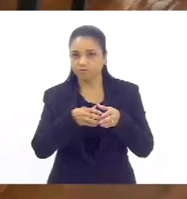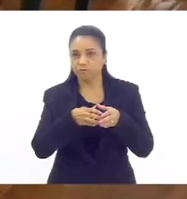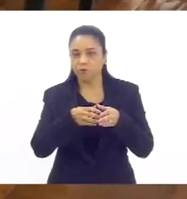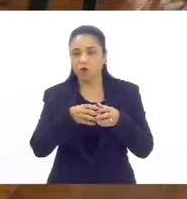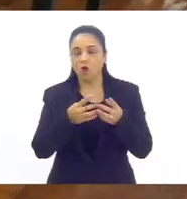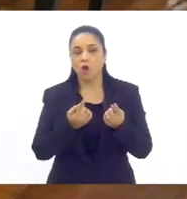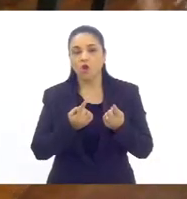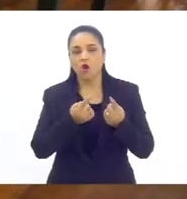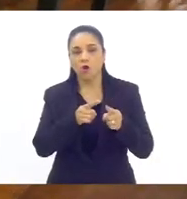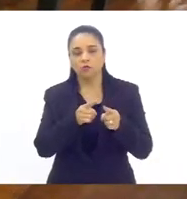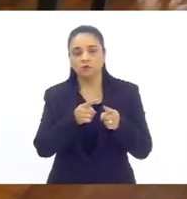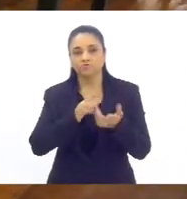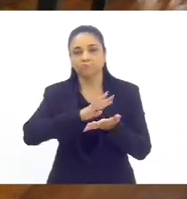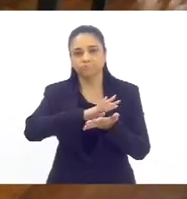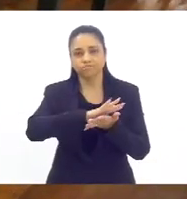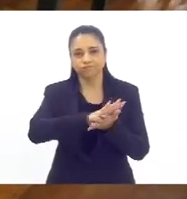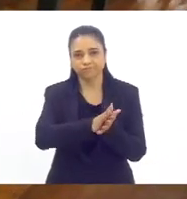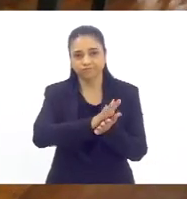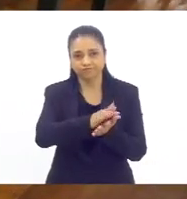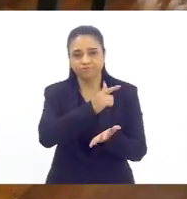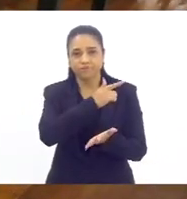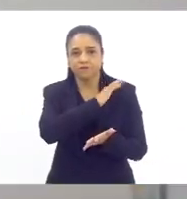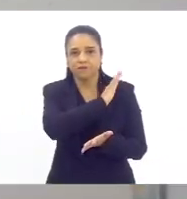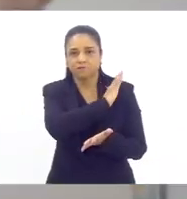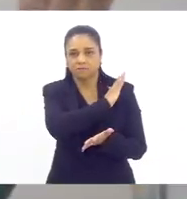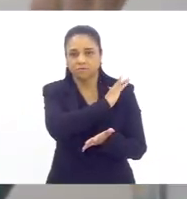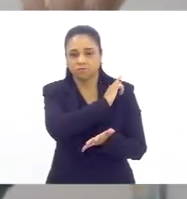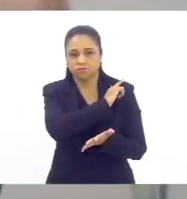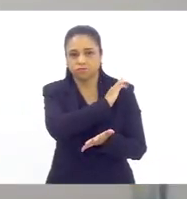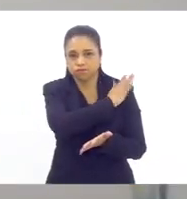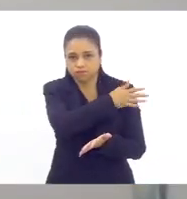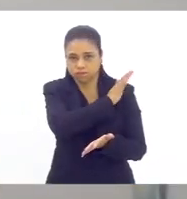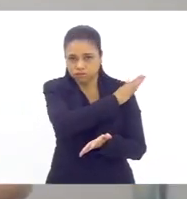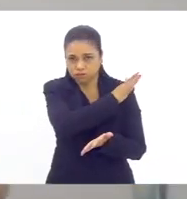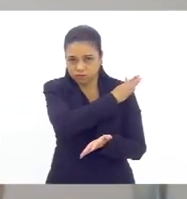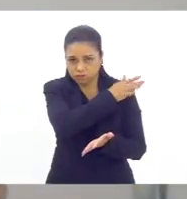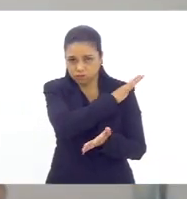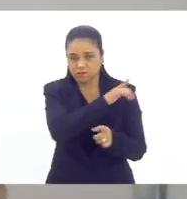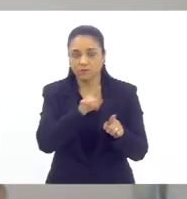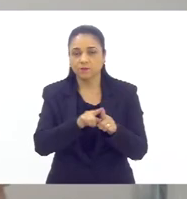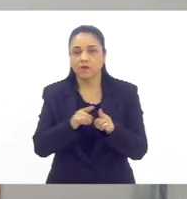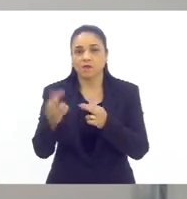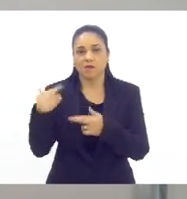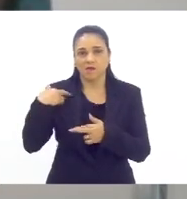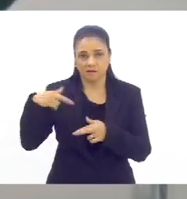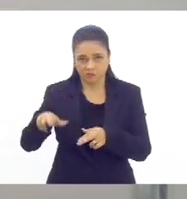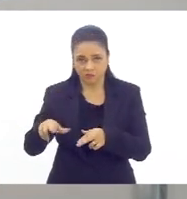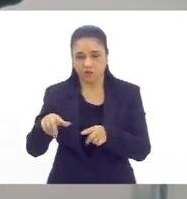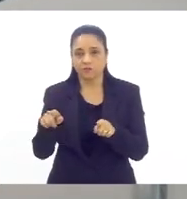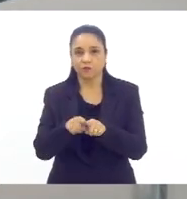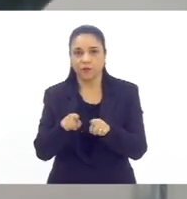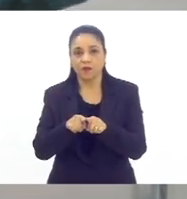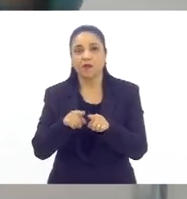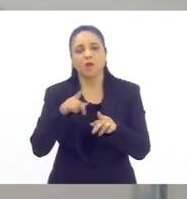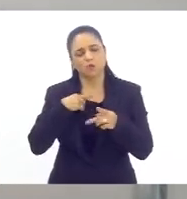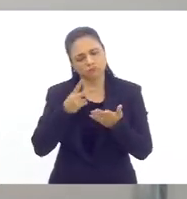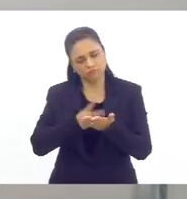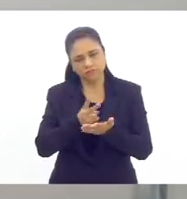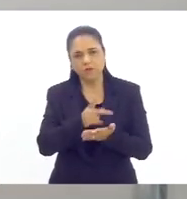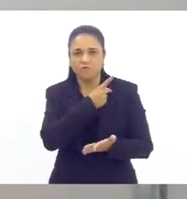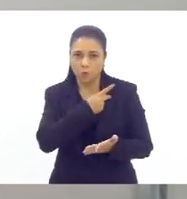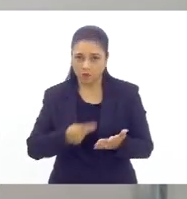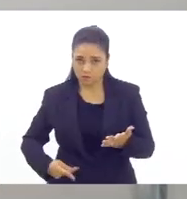o racismo intolerância religiosa Inclusive eu fui muitos anos Presidente dessa comissão e agora O Josemar é presidente